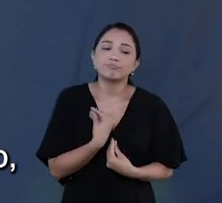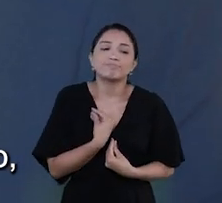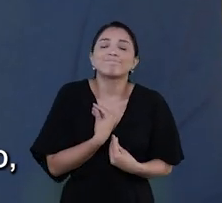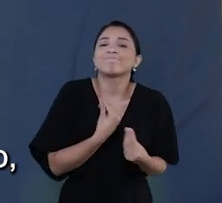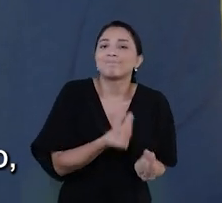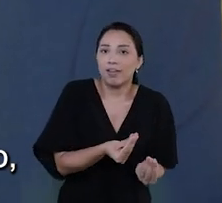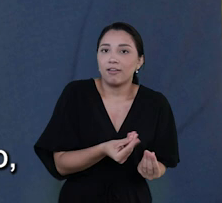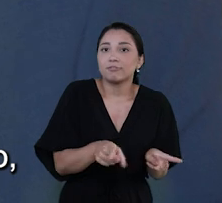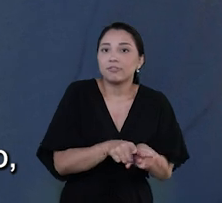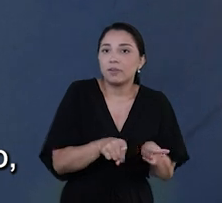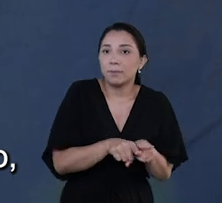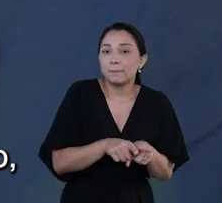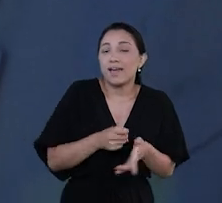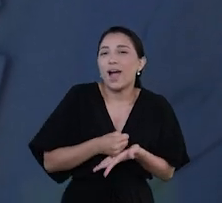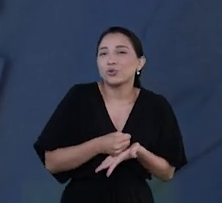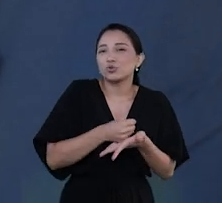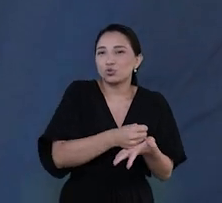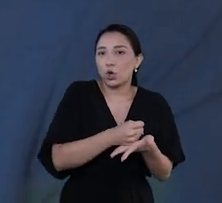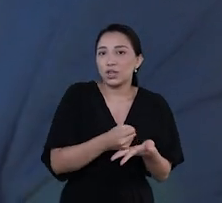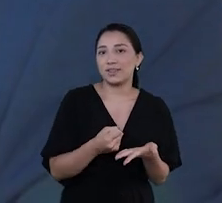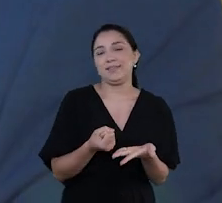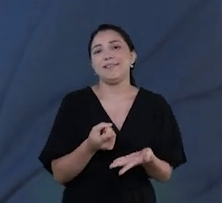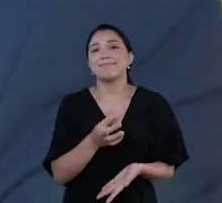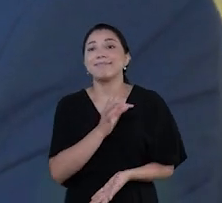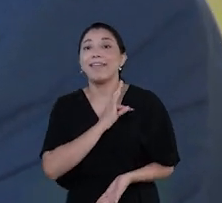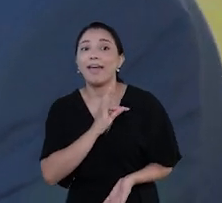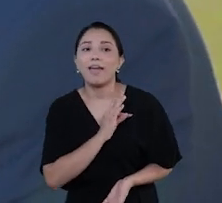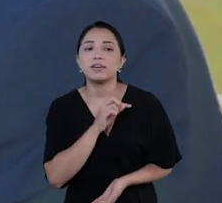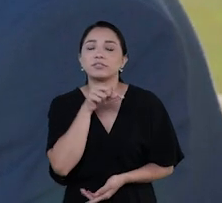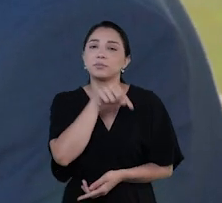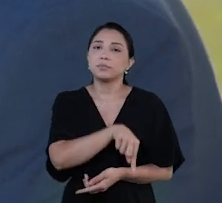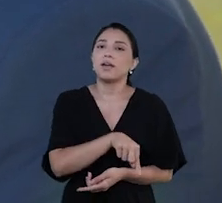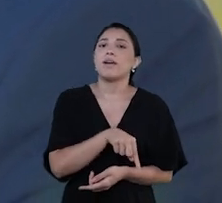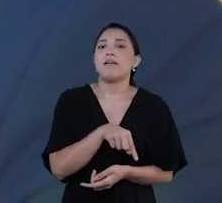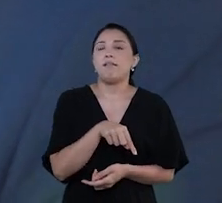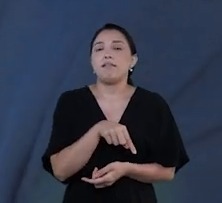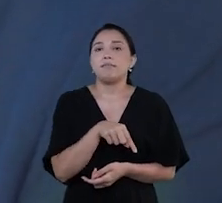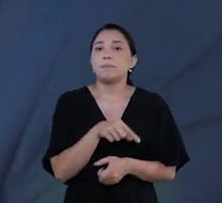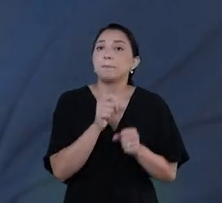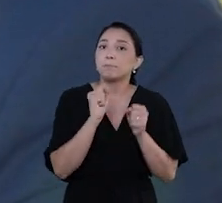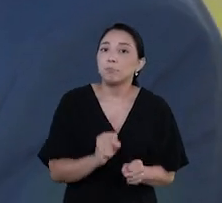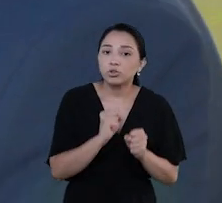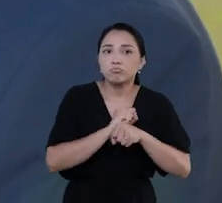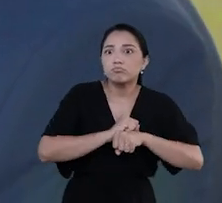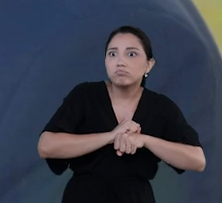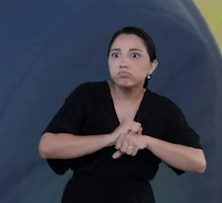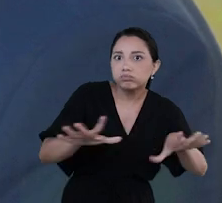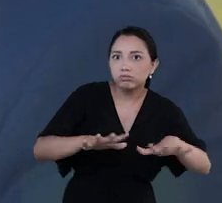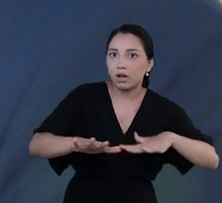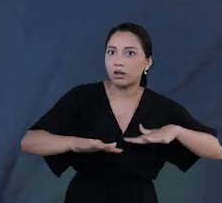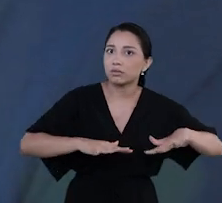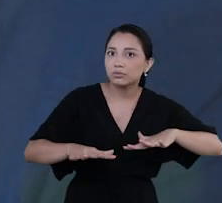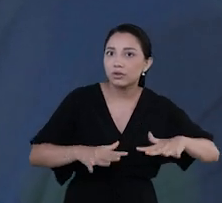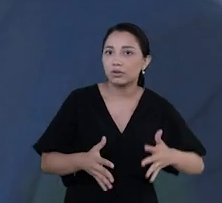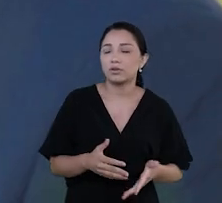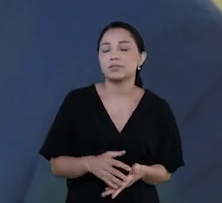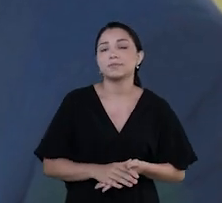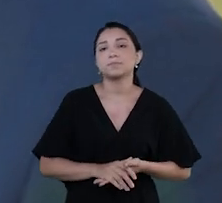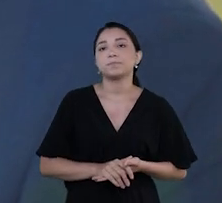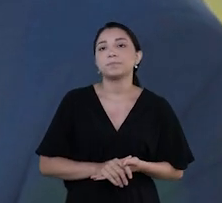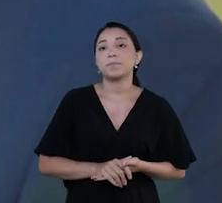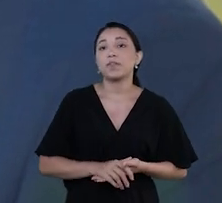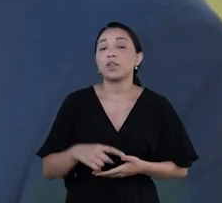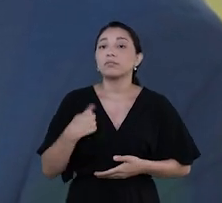ên técnica para essa população para que elas possam que possa ser replicada essas ações Então a gente tem um caráter de